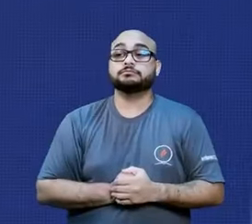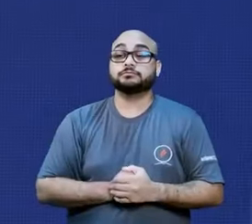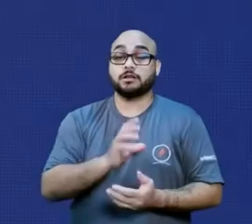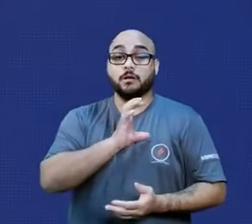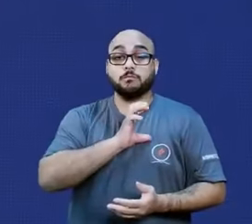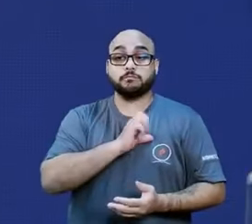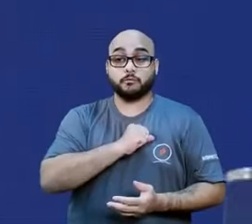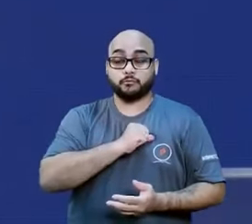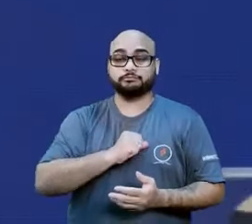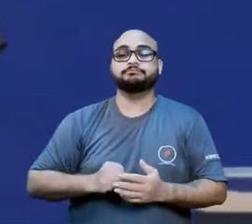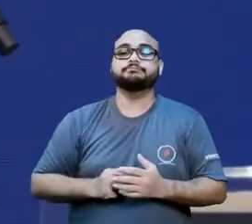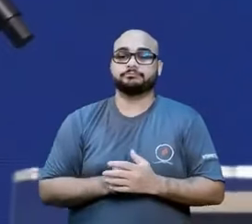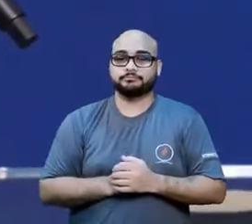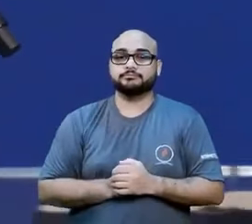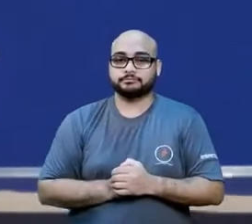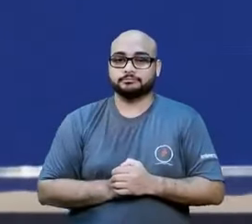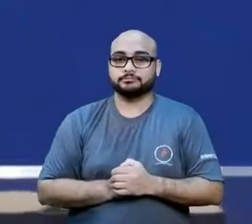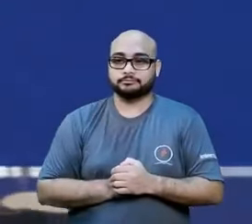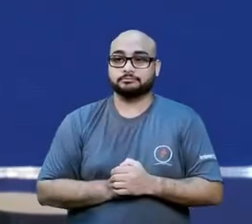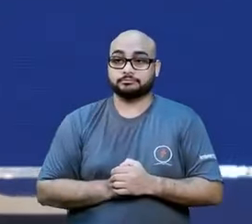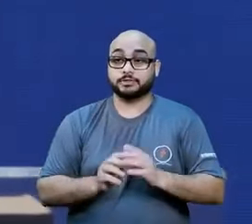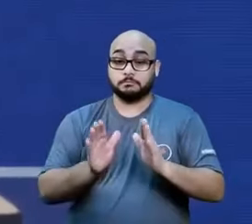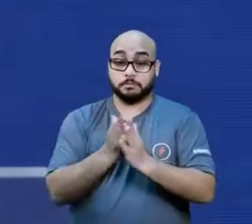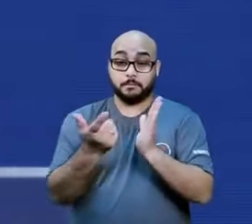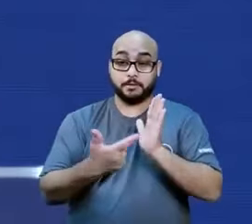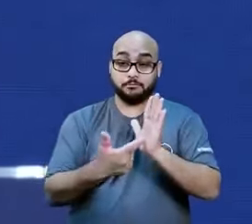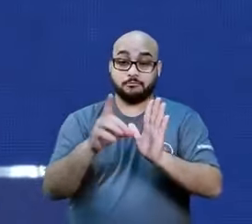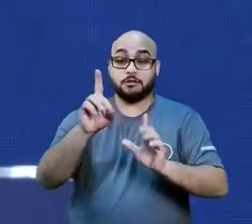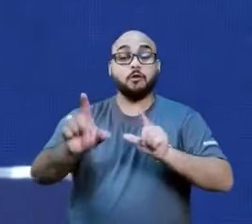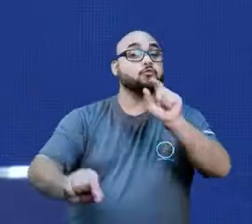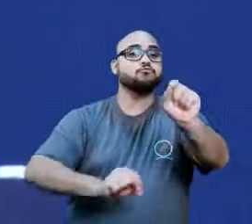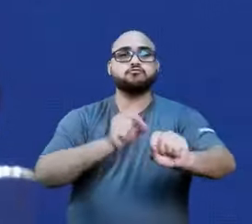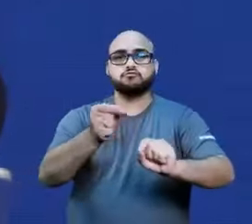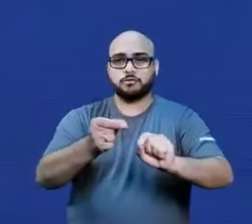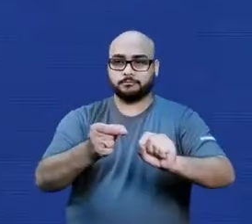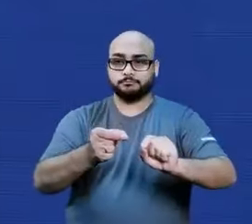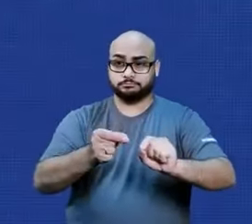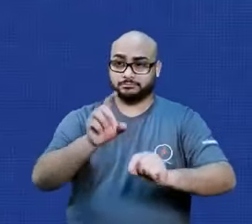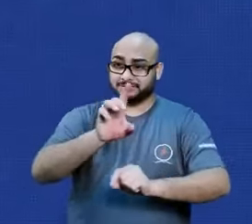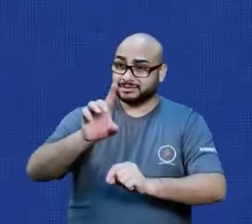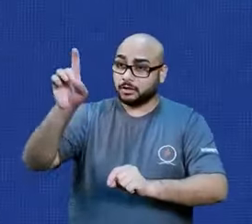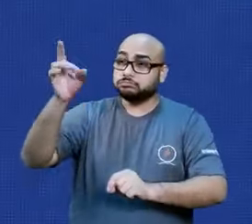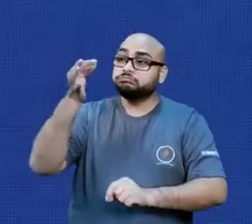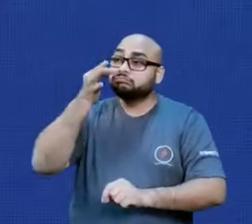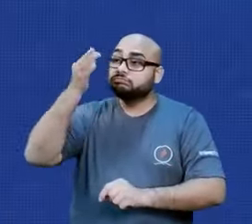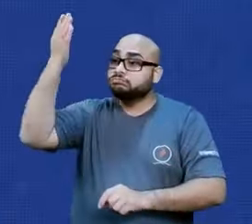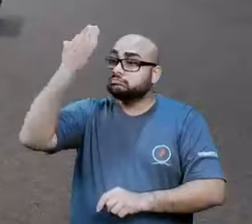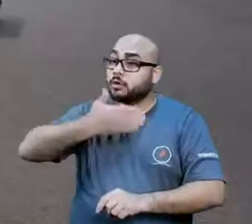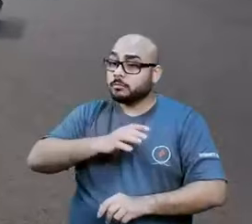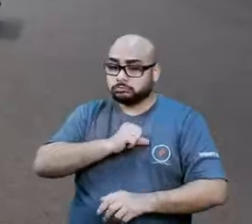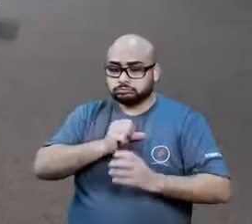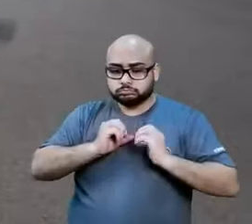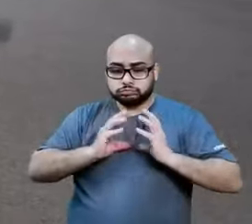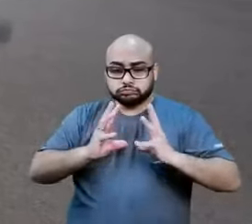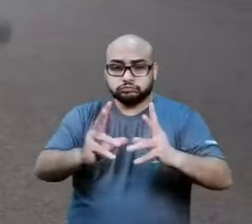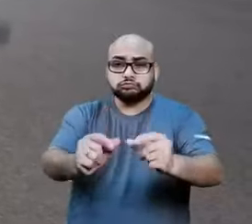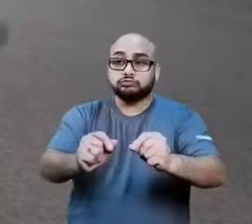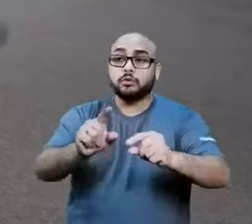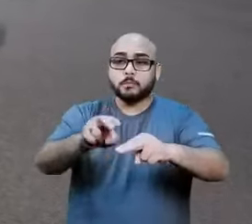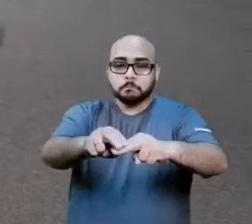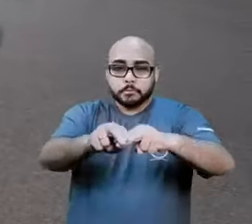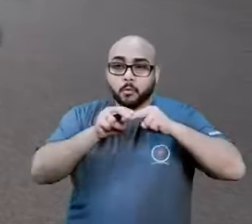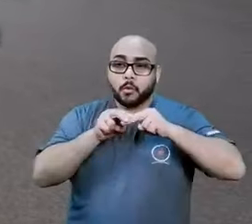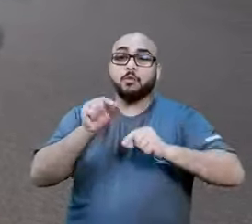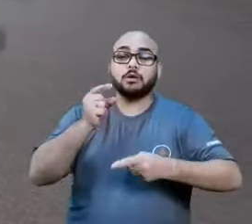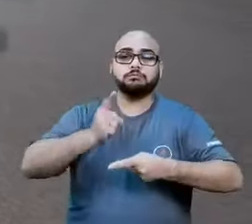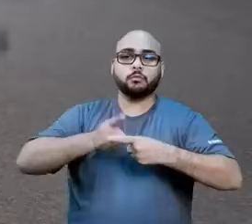Amor a Bíblia diz em romanos 5:8 que Deus prova o seu amor para conosco pelo fato de Cristo Jesus ter morrido